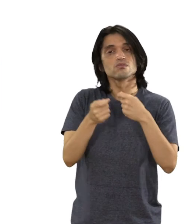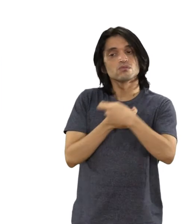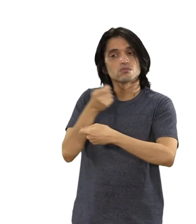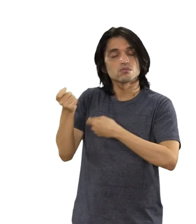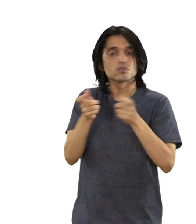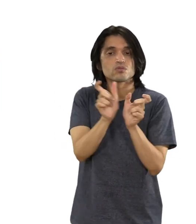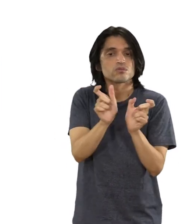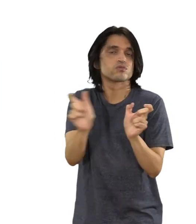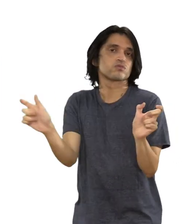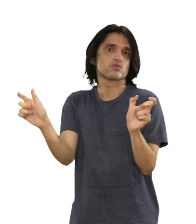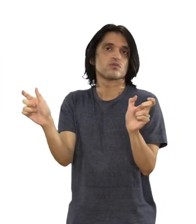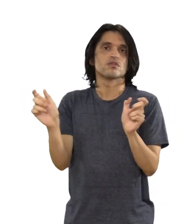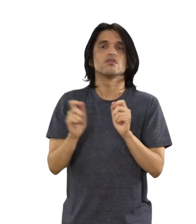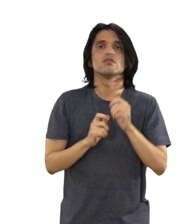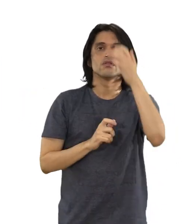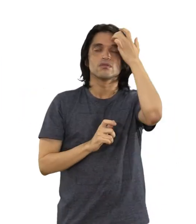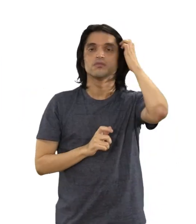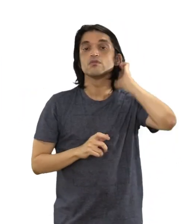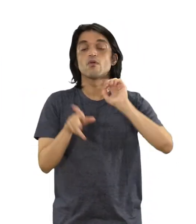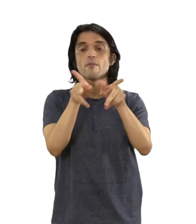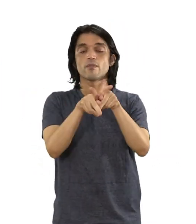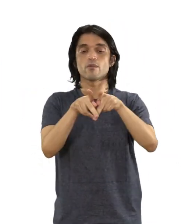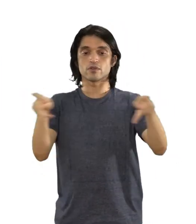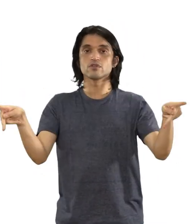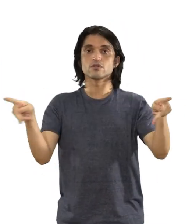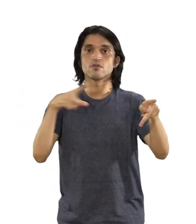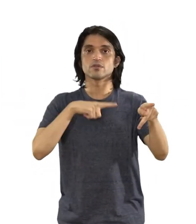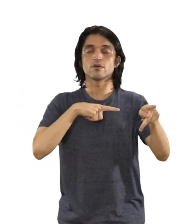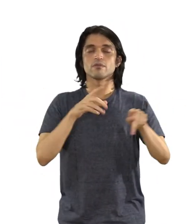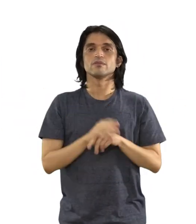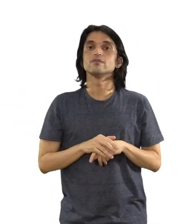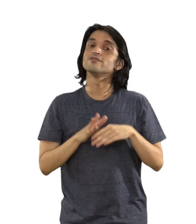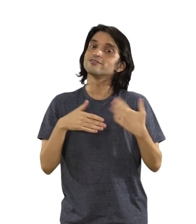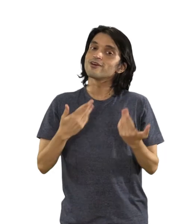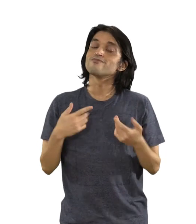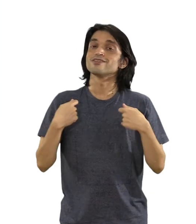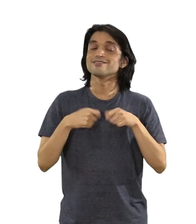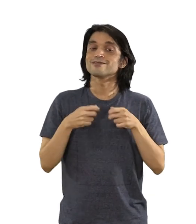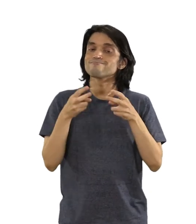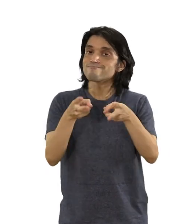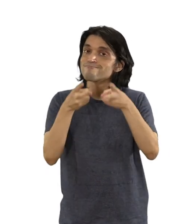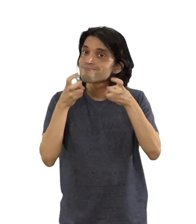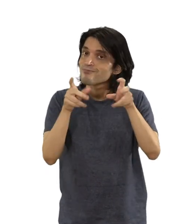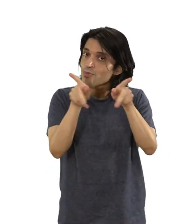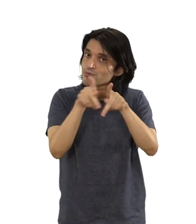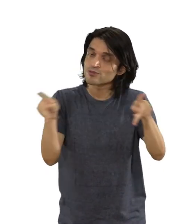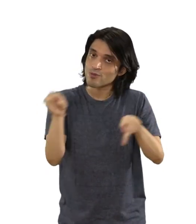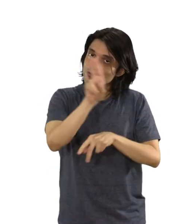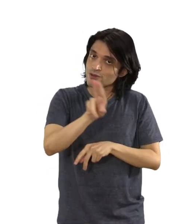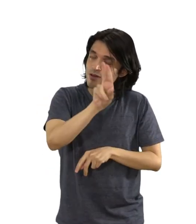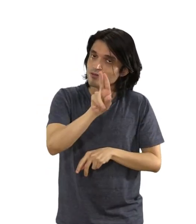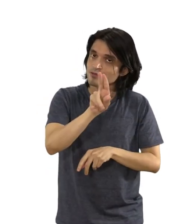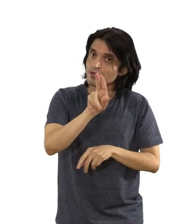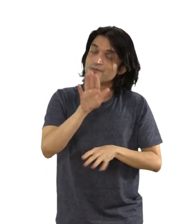através de preposição. Portanto, devemos sempre prestar atenção na preposição usada para evitar